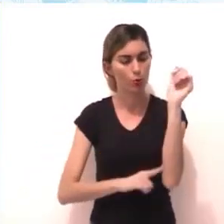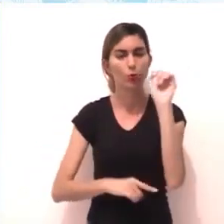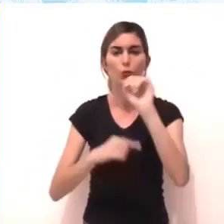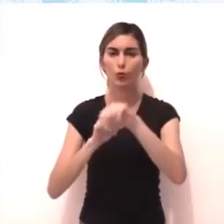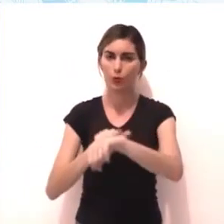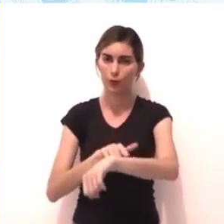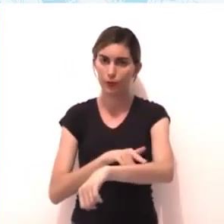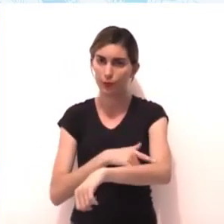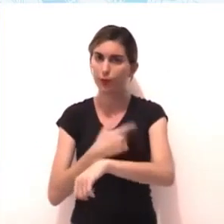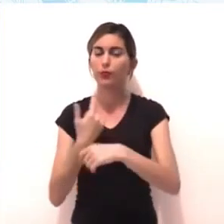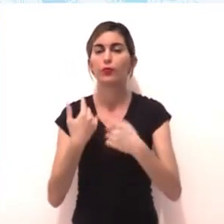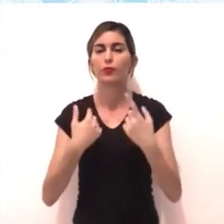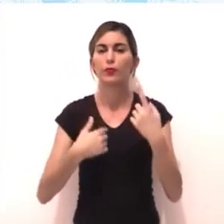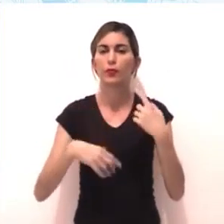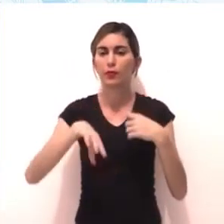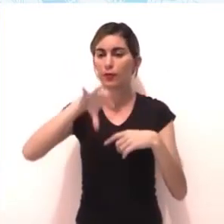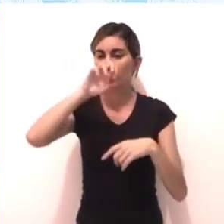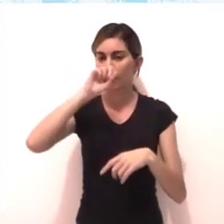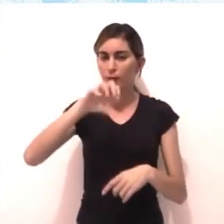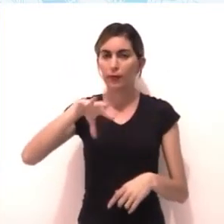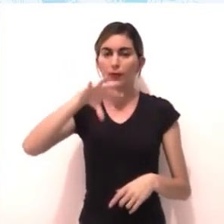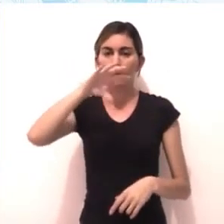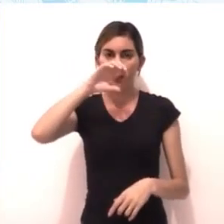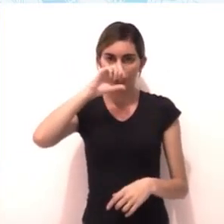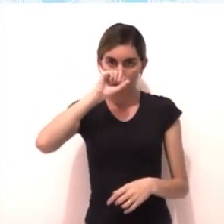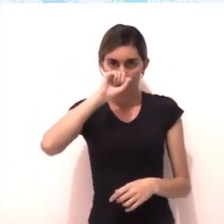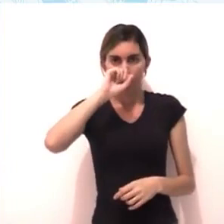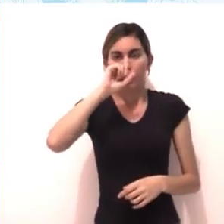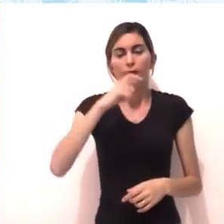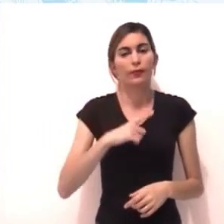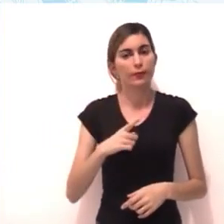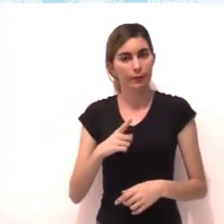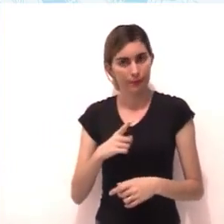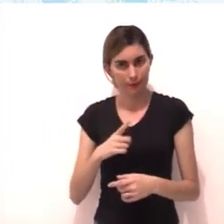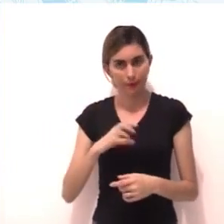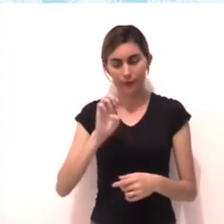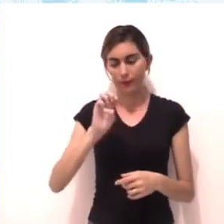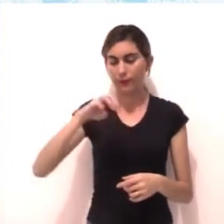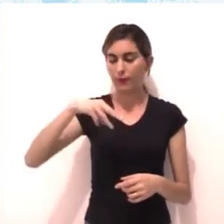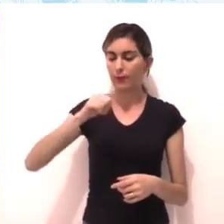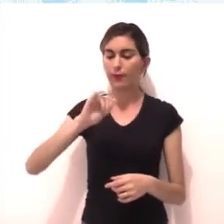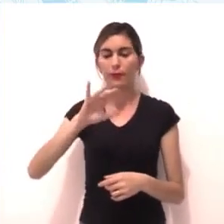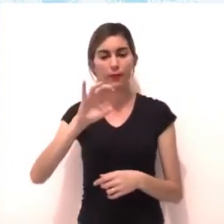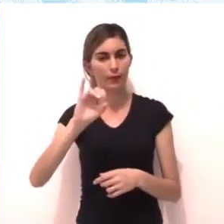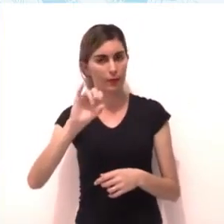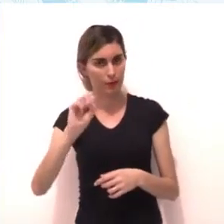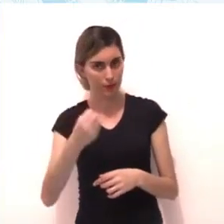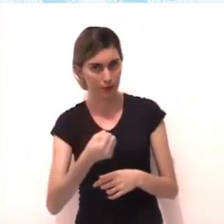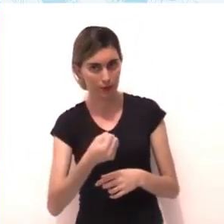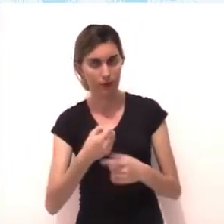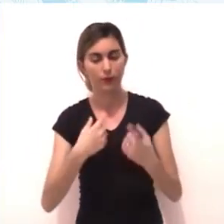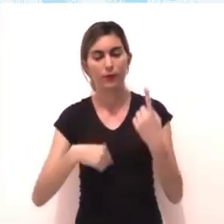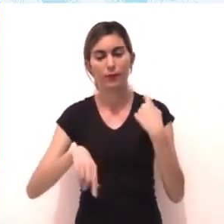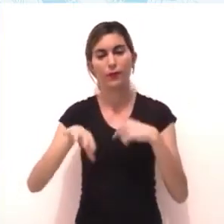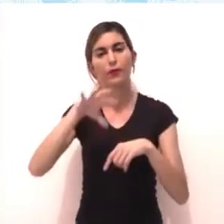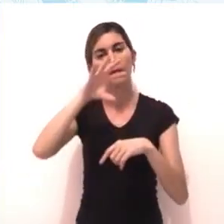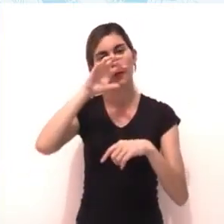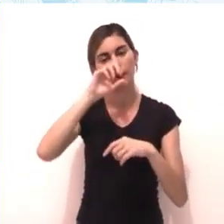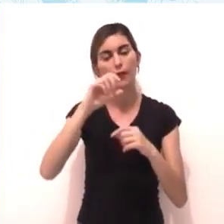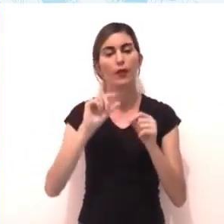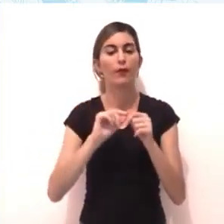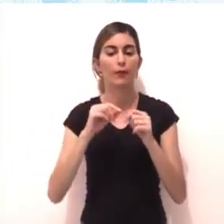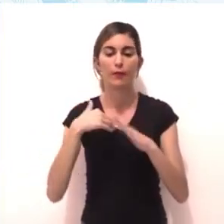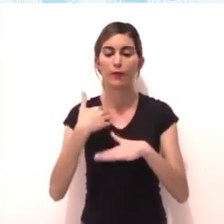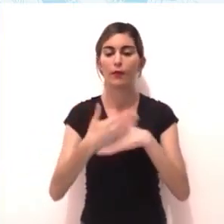que carregou o oxigênio, que contém a hemácia que carregou o gás oxigênio,